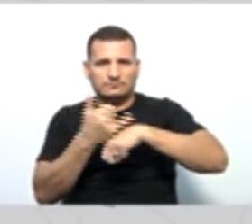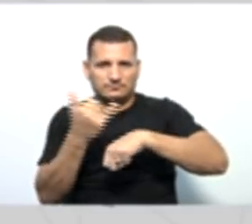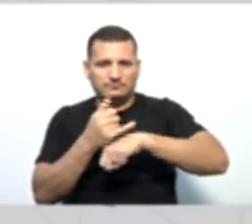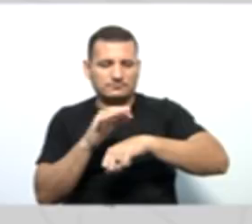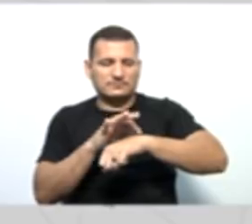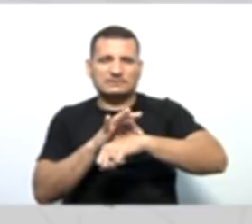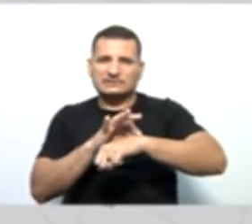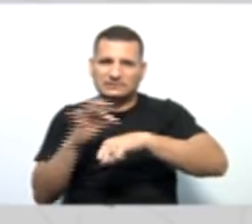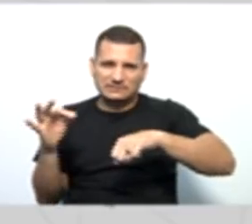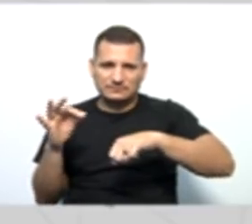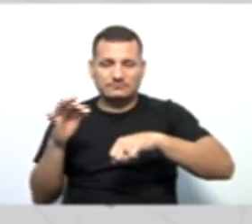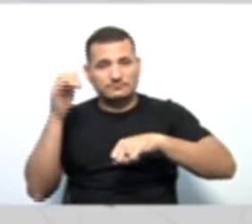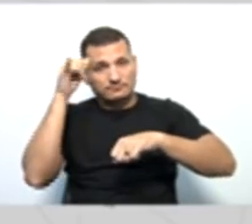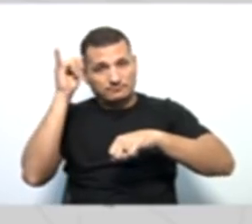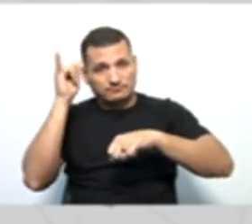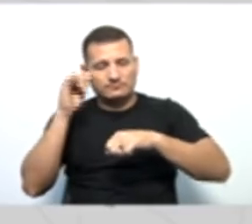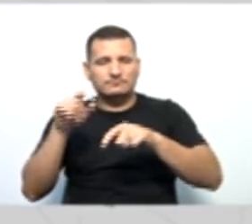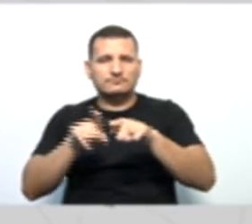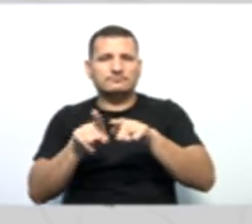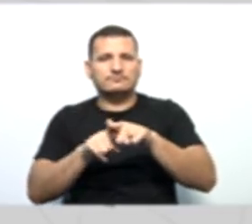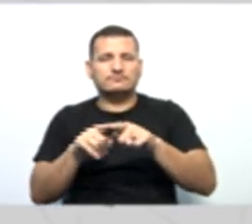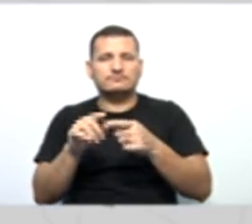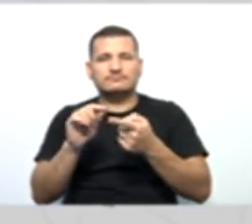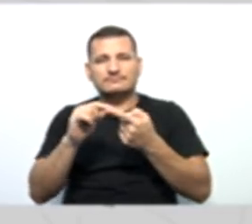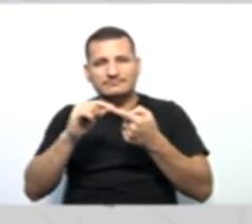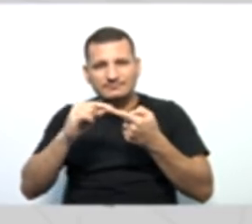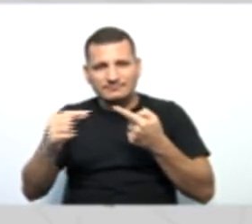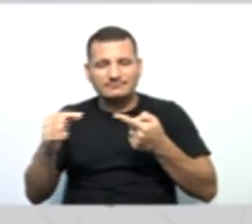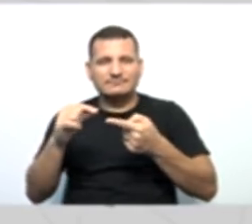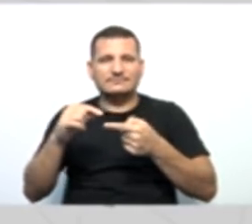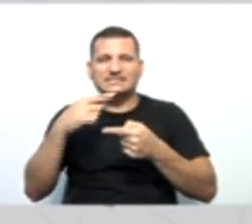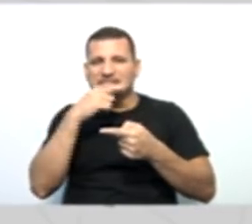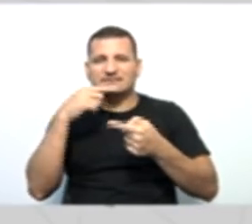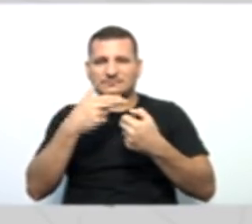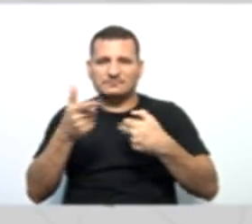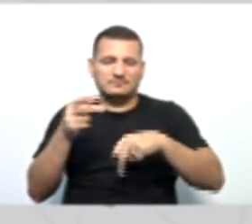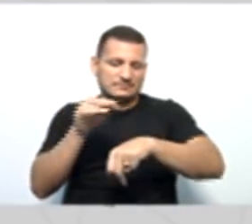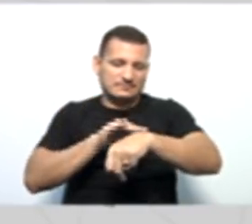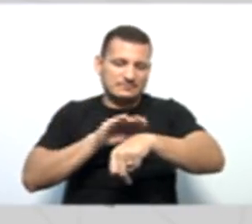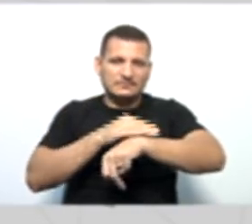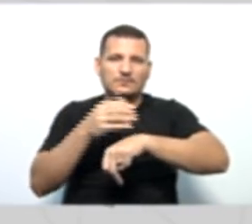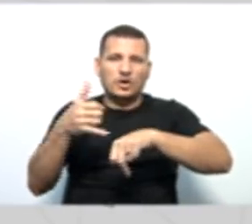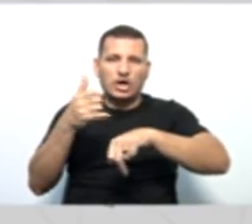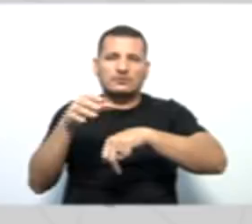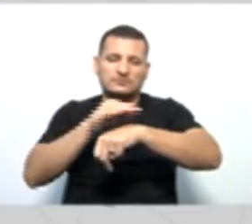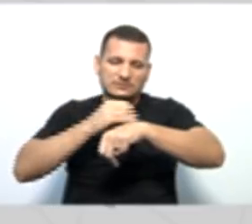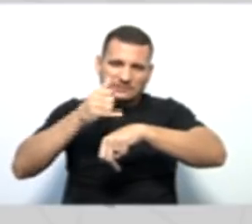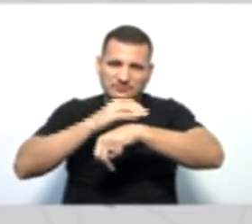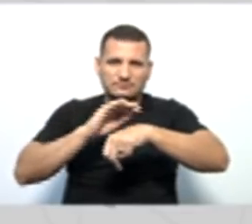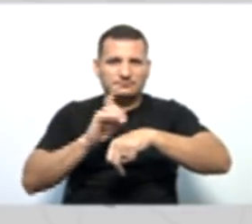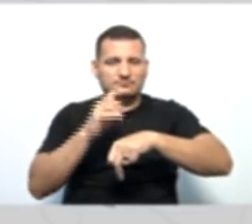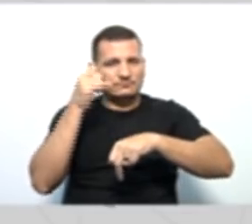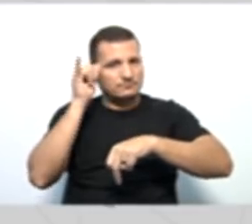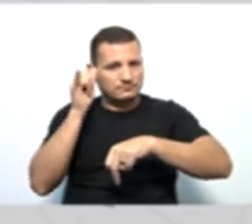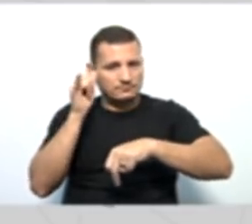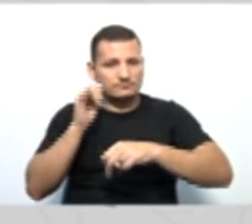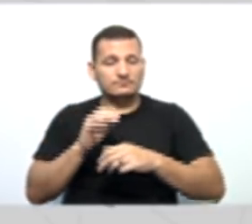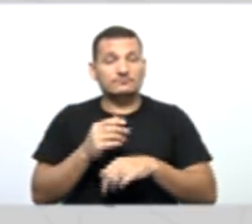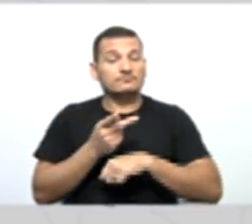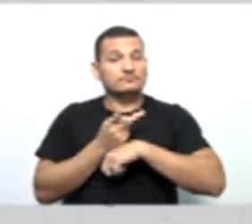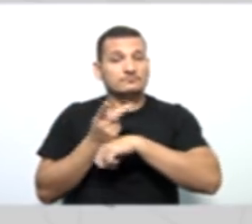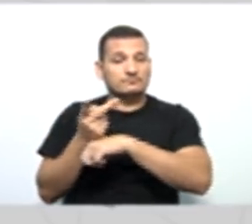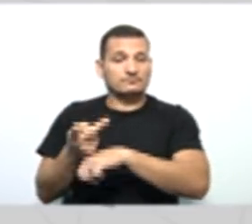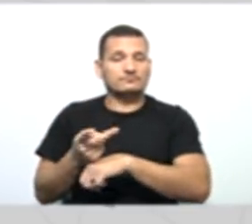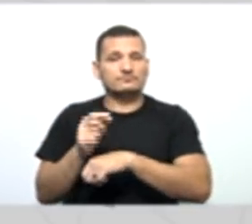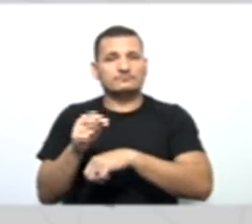e etc. Não colocar pastas, pomadas, óleos ou pó secante, tá? E aí, procurar